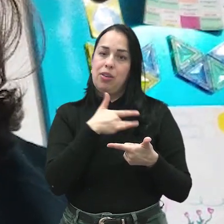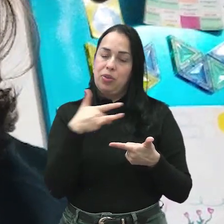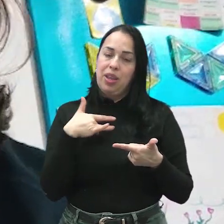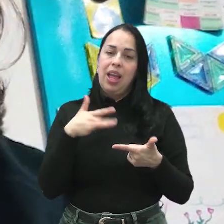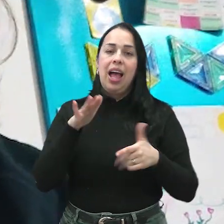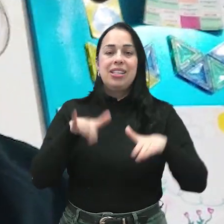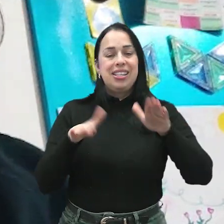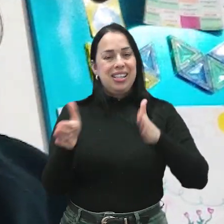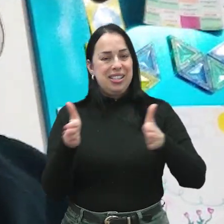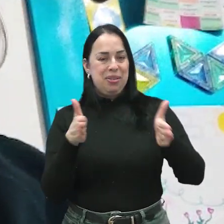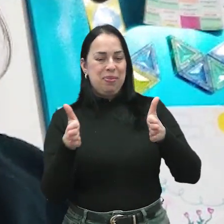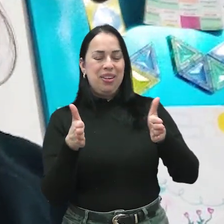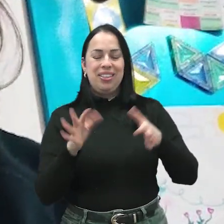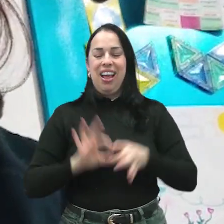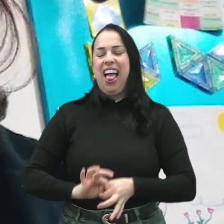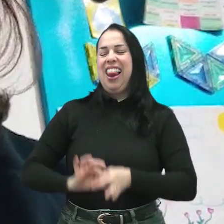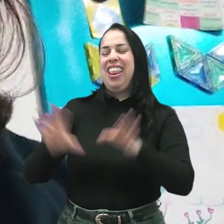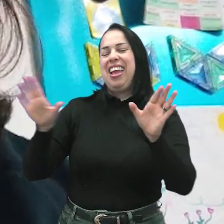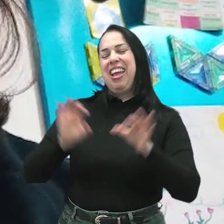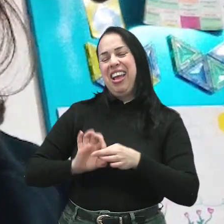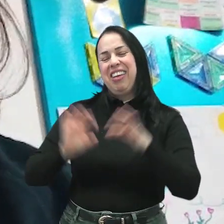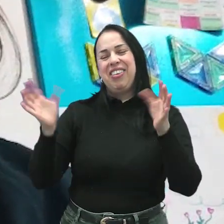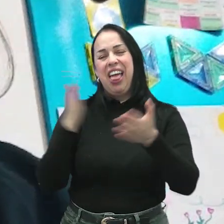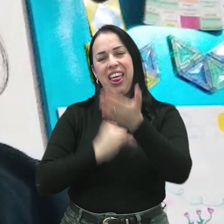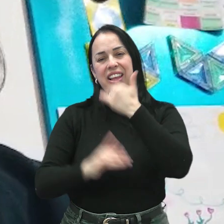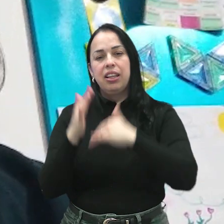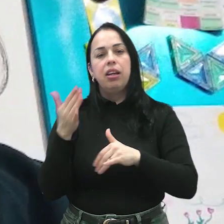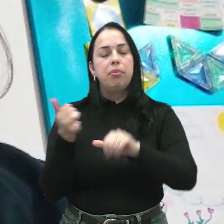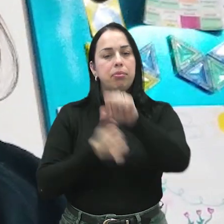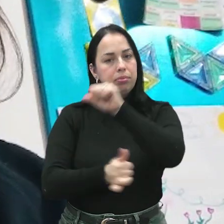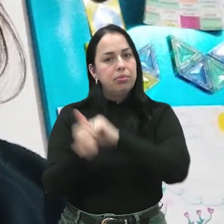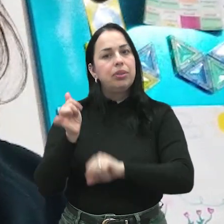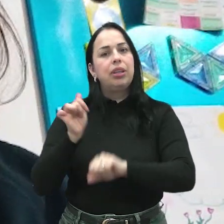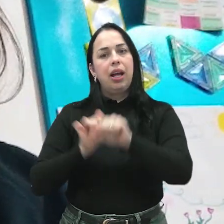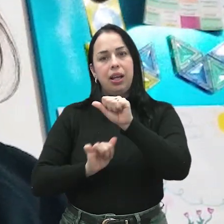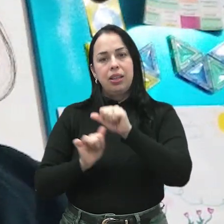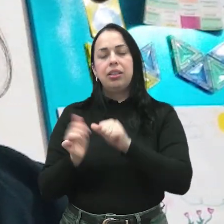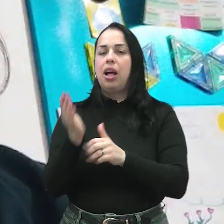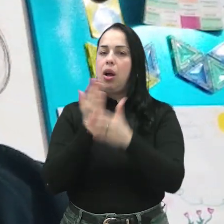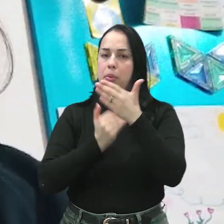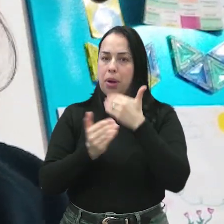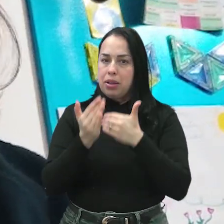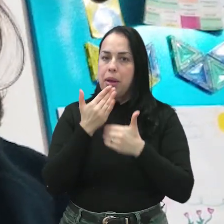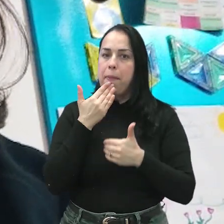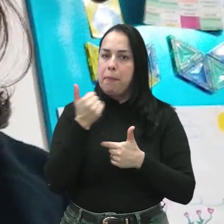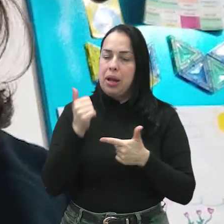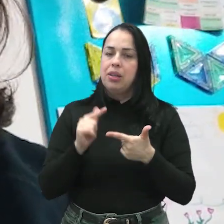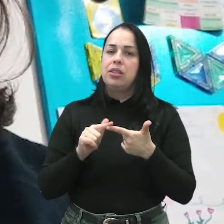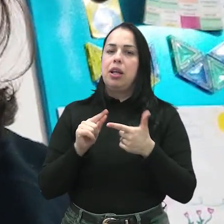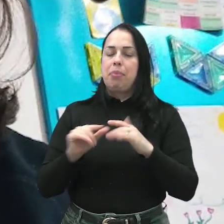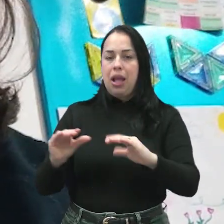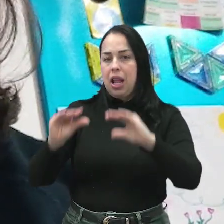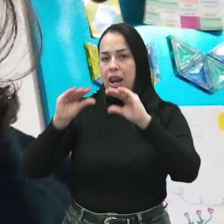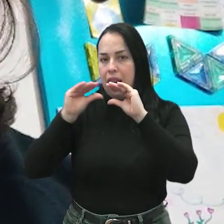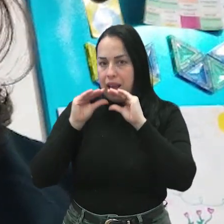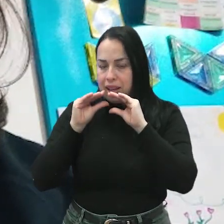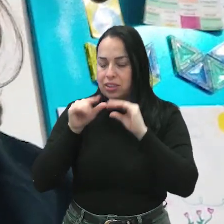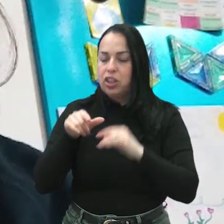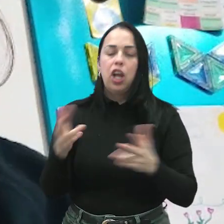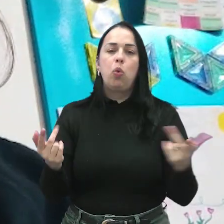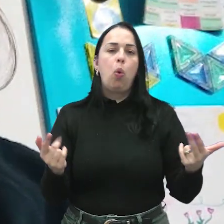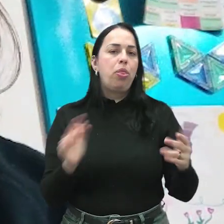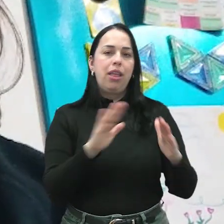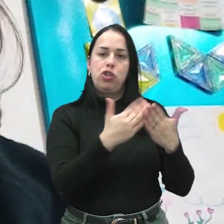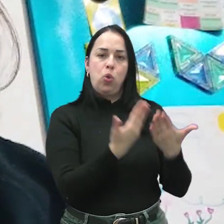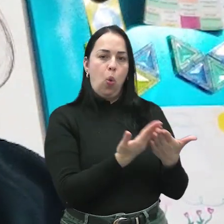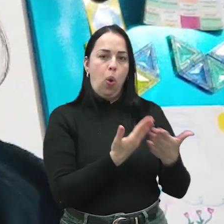alimentar, que muitas vezes a gente deixa mais solto, né? Então, melhorar novamente essa alimentação, incluir os lanches,